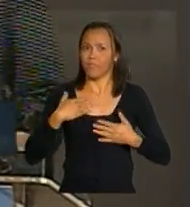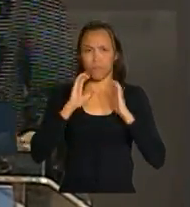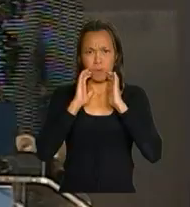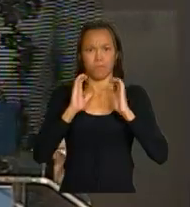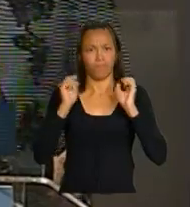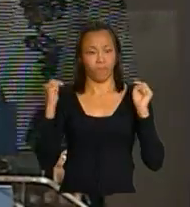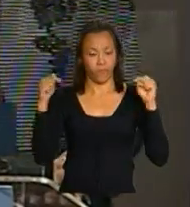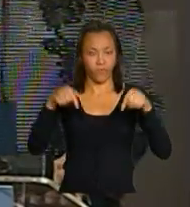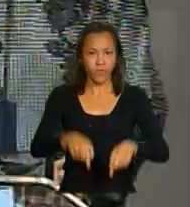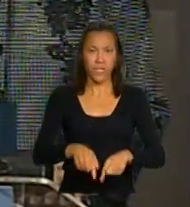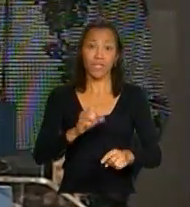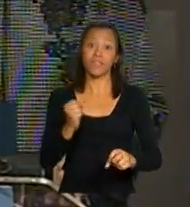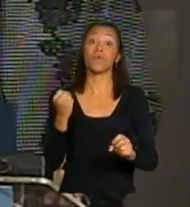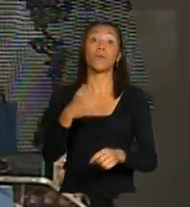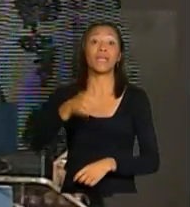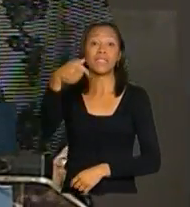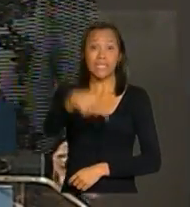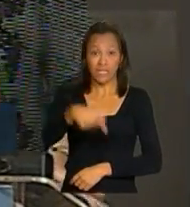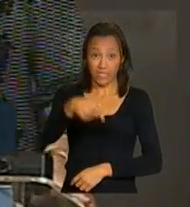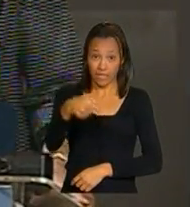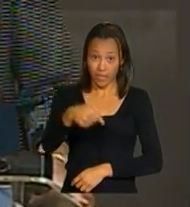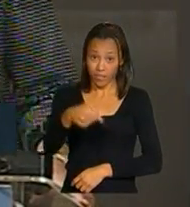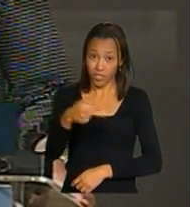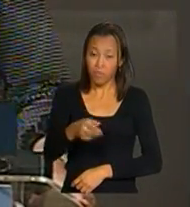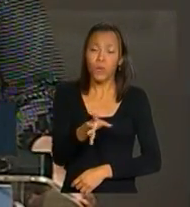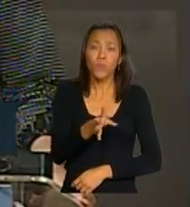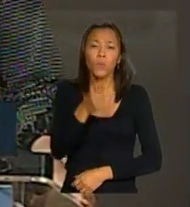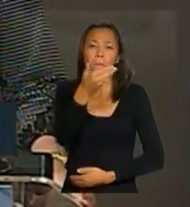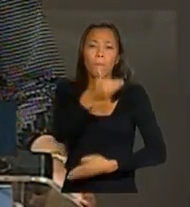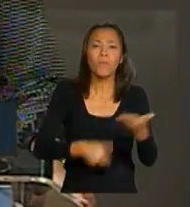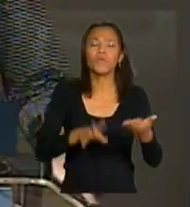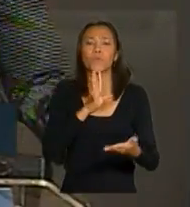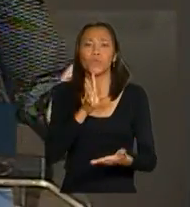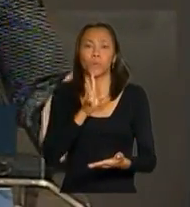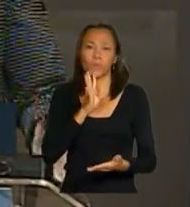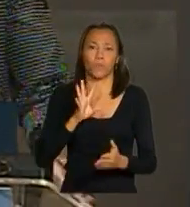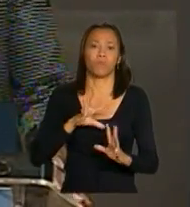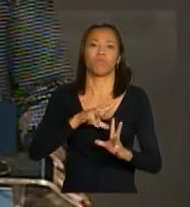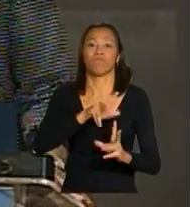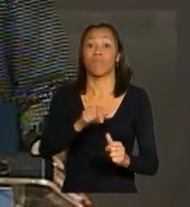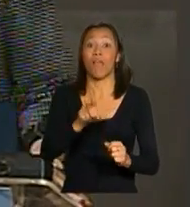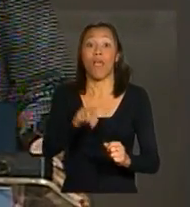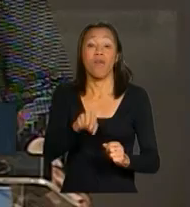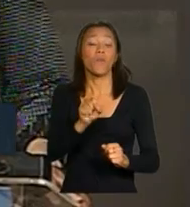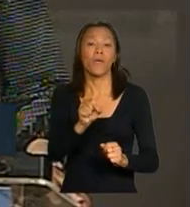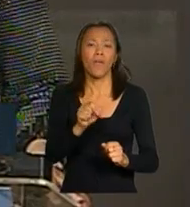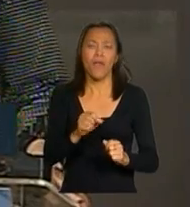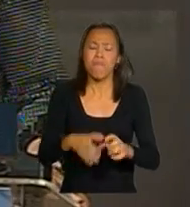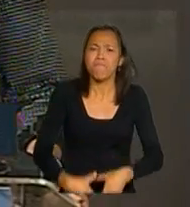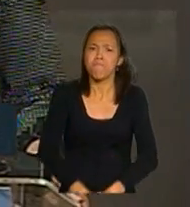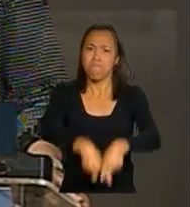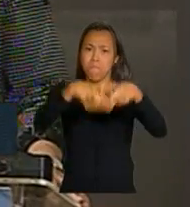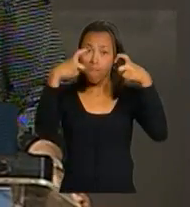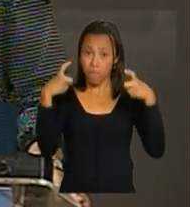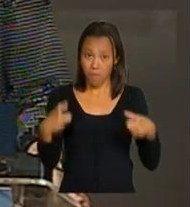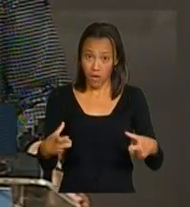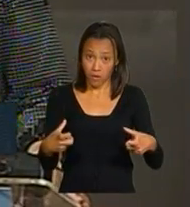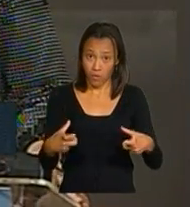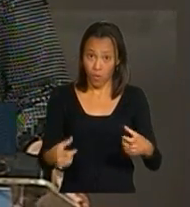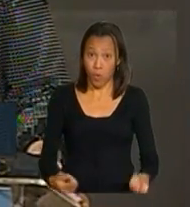participar desta 7ª edição da Olimpíada do Conhecimento, que já é a maior